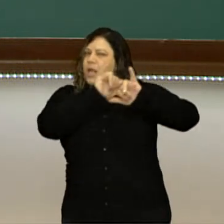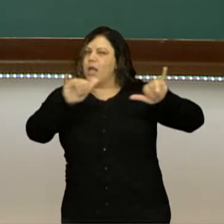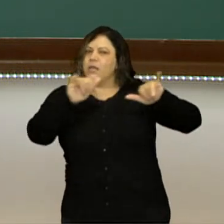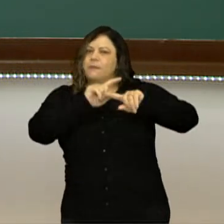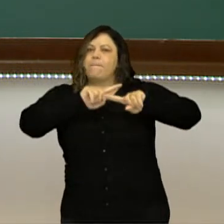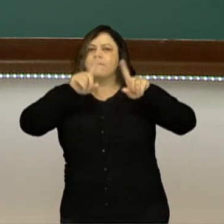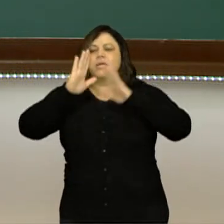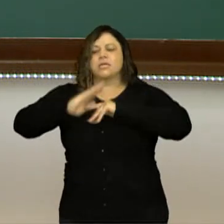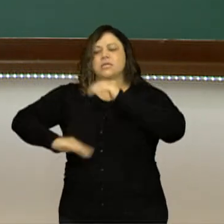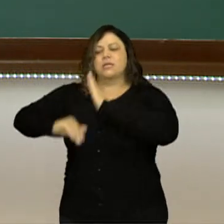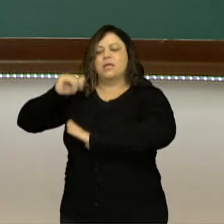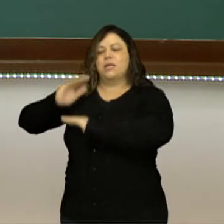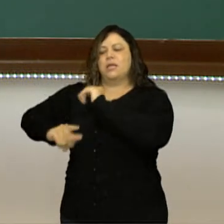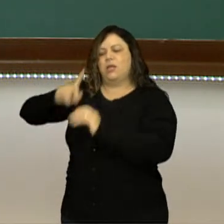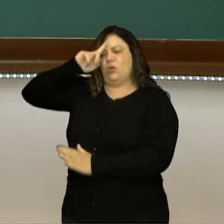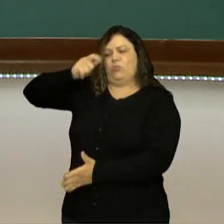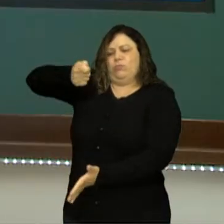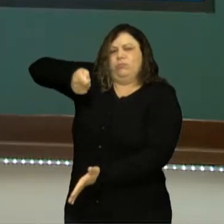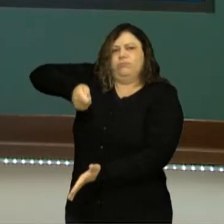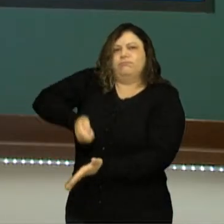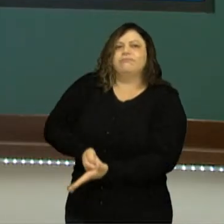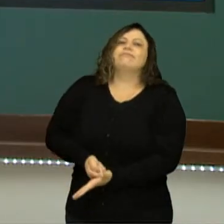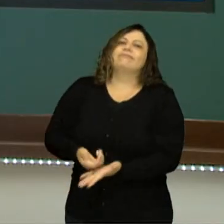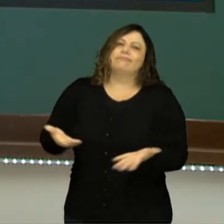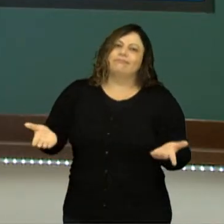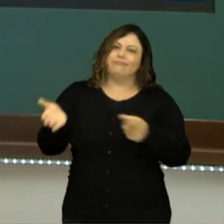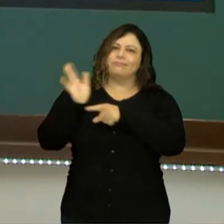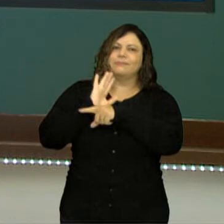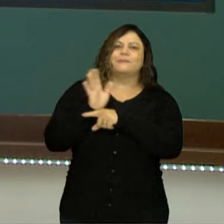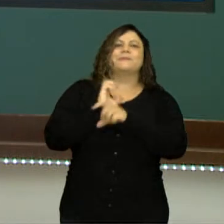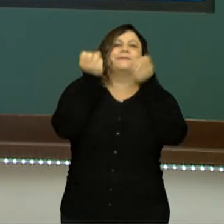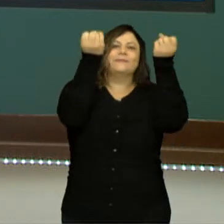cruel, muito autoritária. Nesse vídeo,